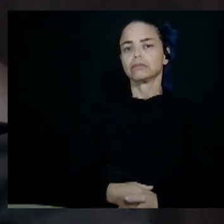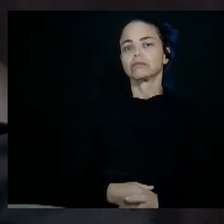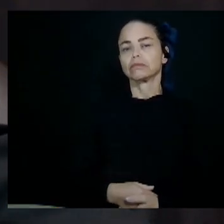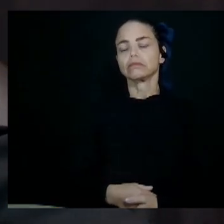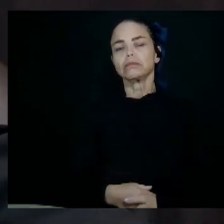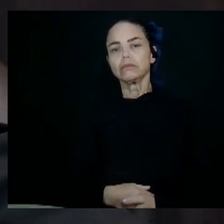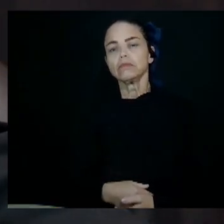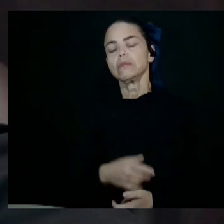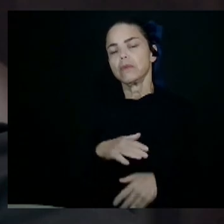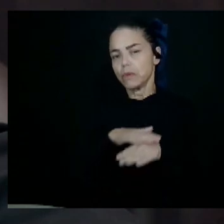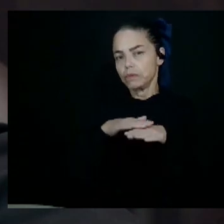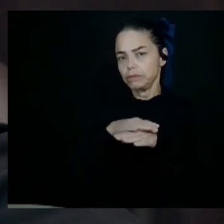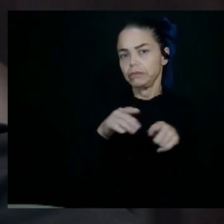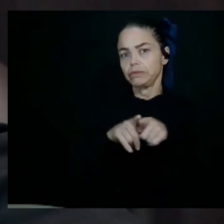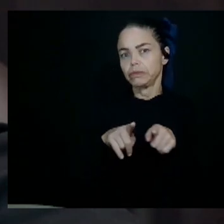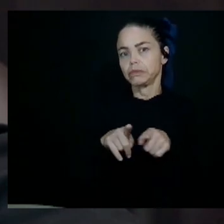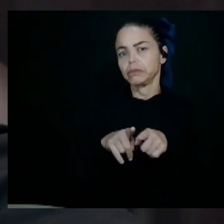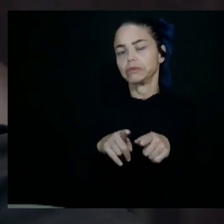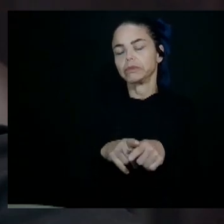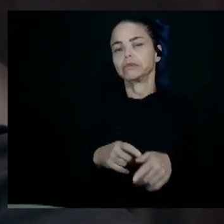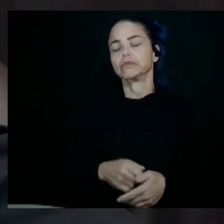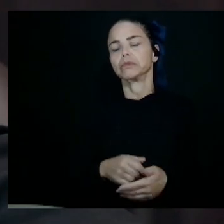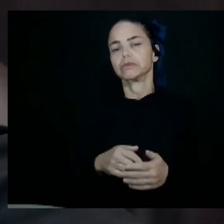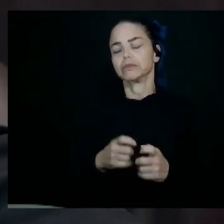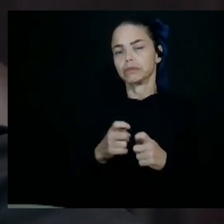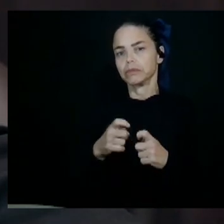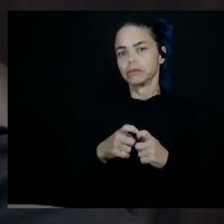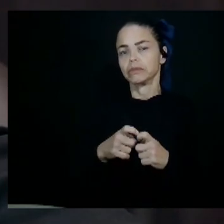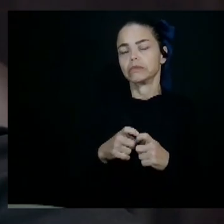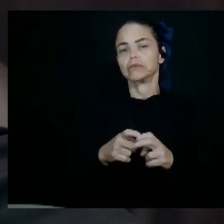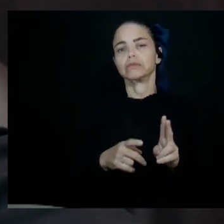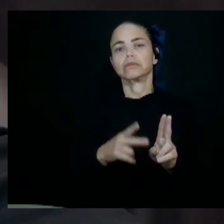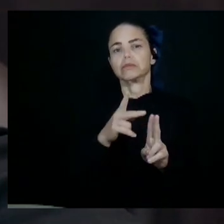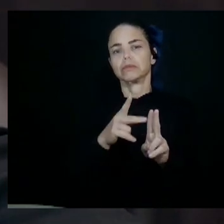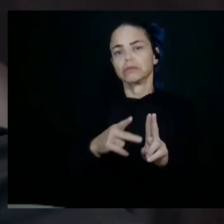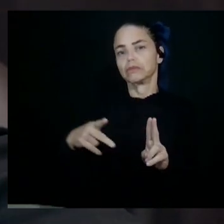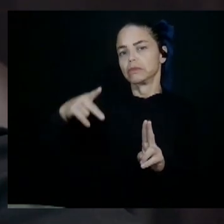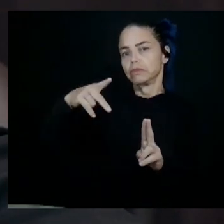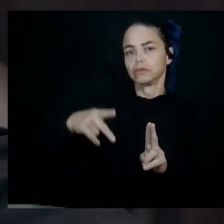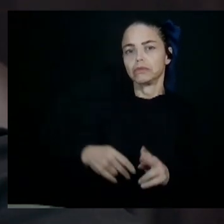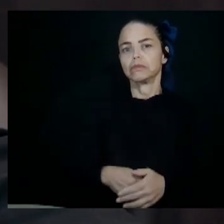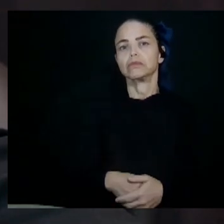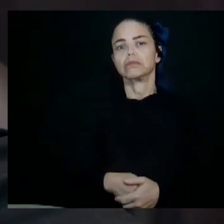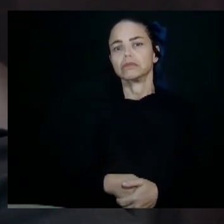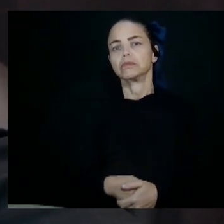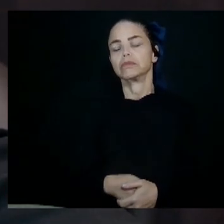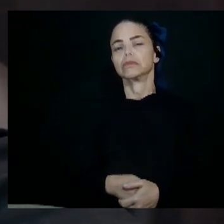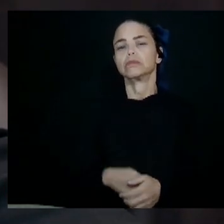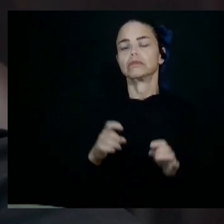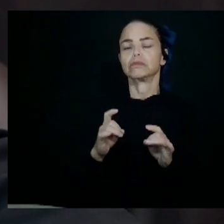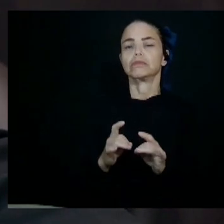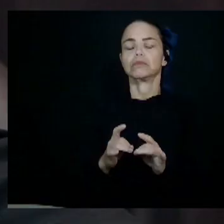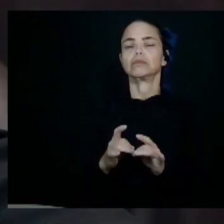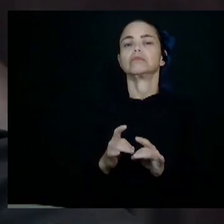conversei também com uma médica, eu liguei, foi na USP, eu conversei com uma médica que era especialista